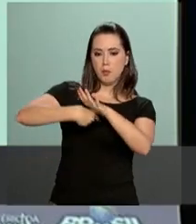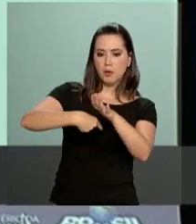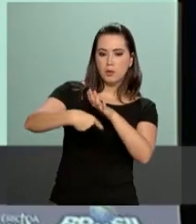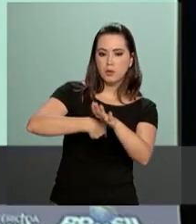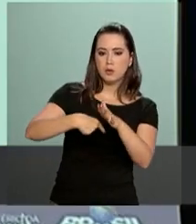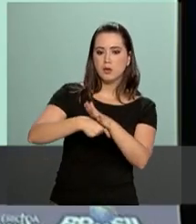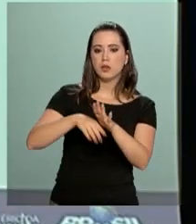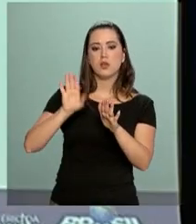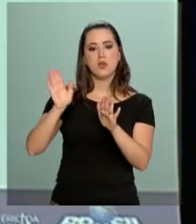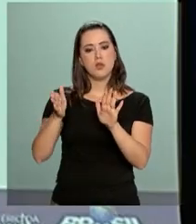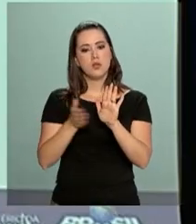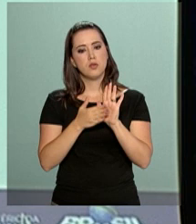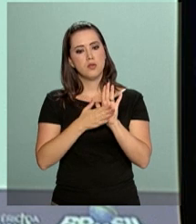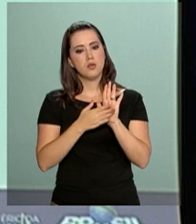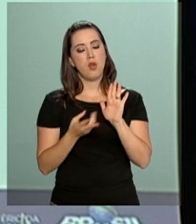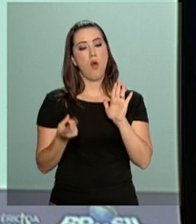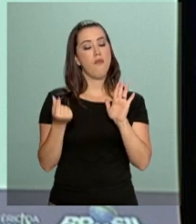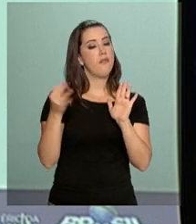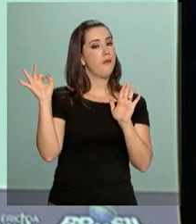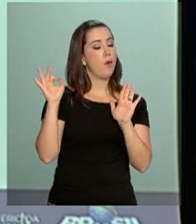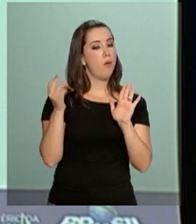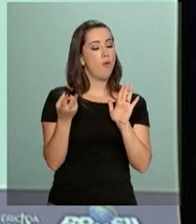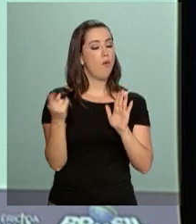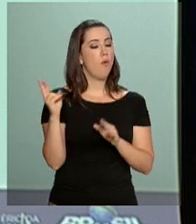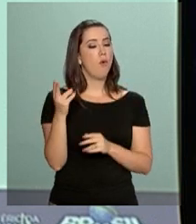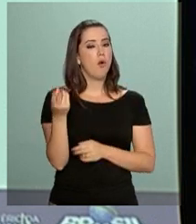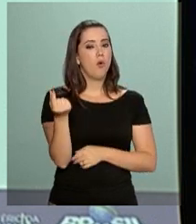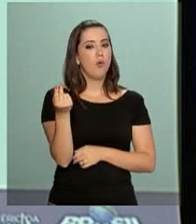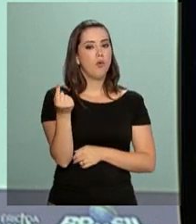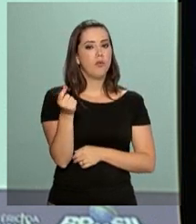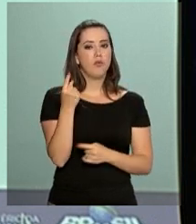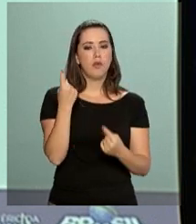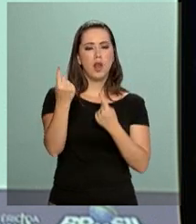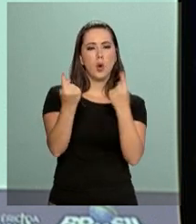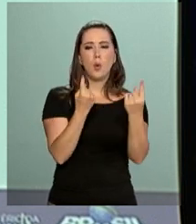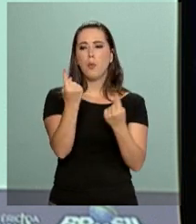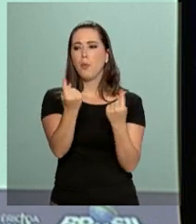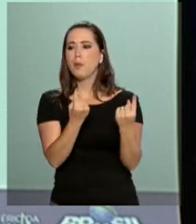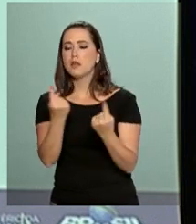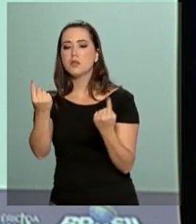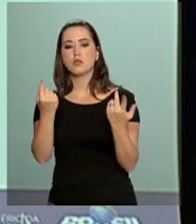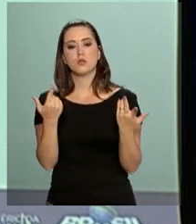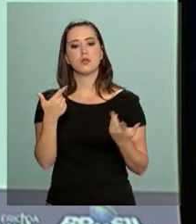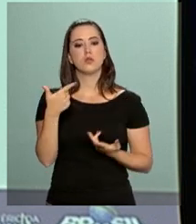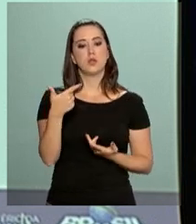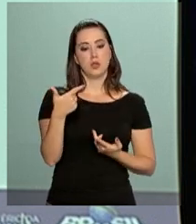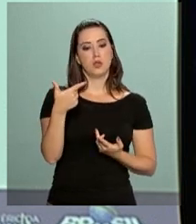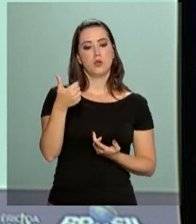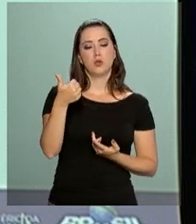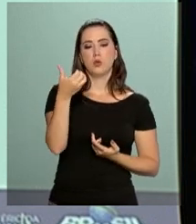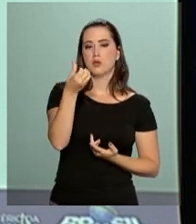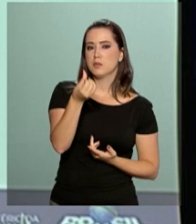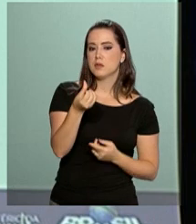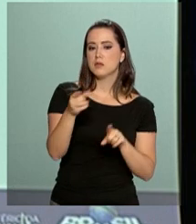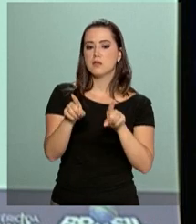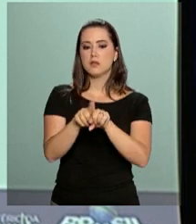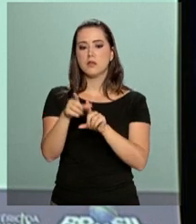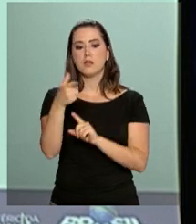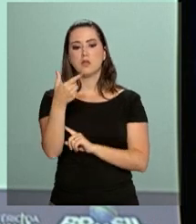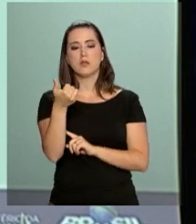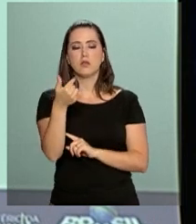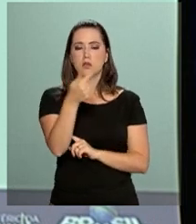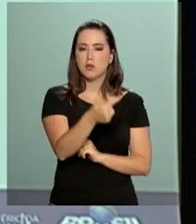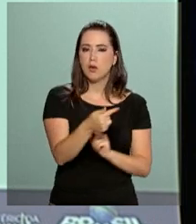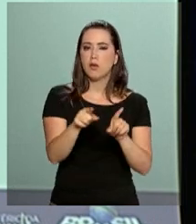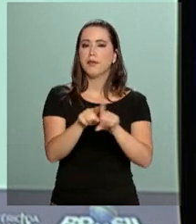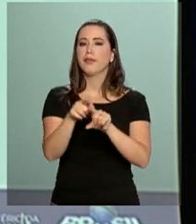nós trouxemos aqui o custo per capta não é de 2016 17 e 18 é